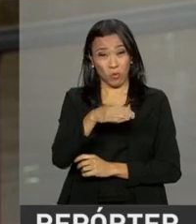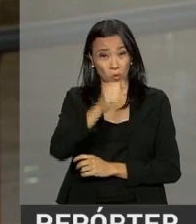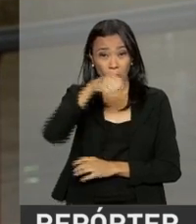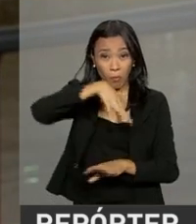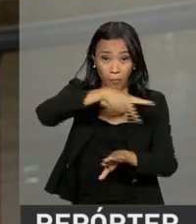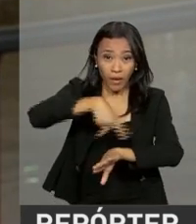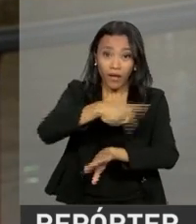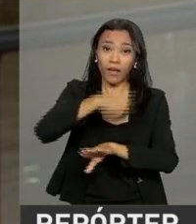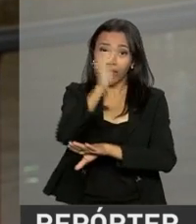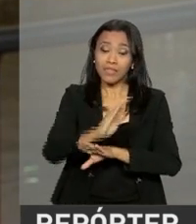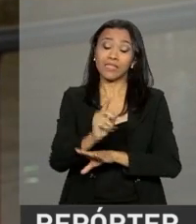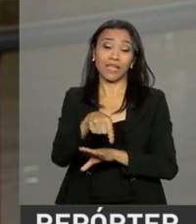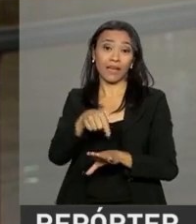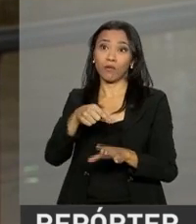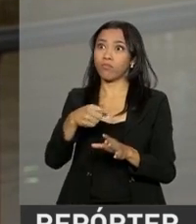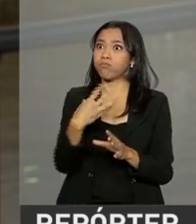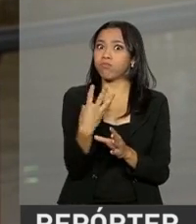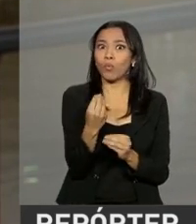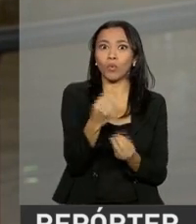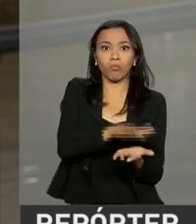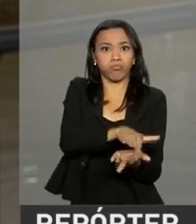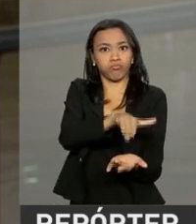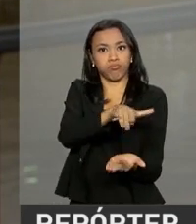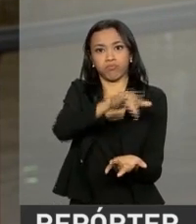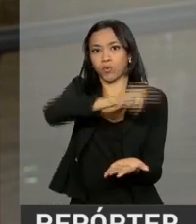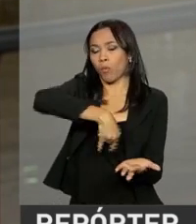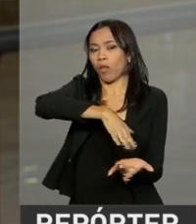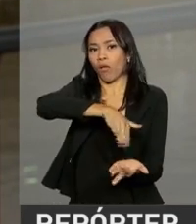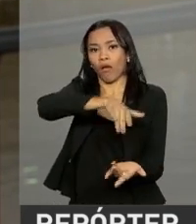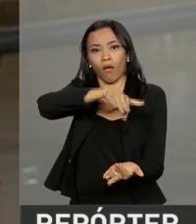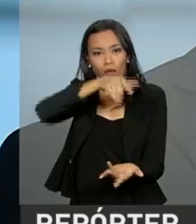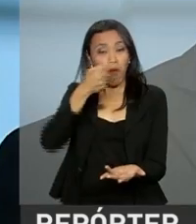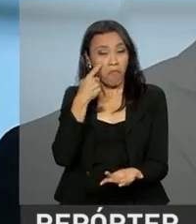do mundo. Vamos ouvir um trecho da entrevista do ministro.